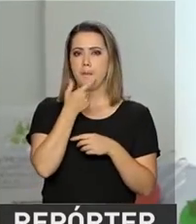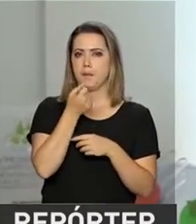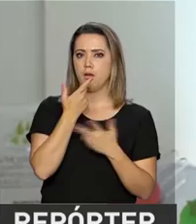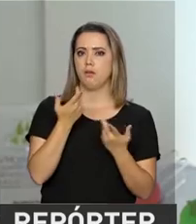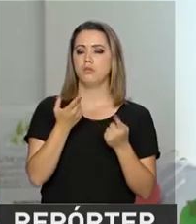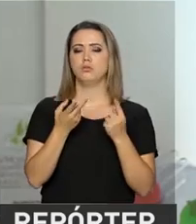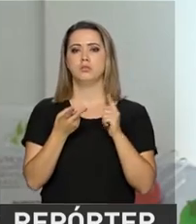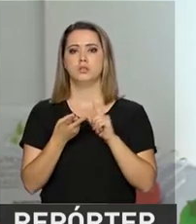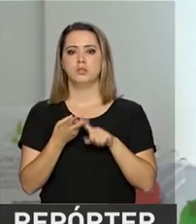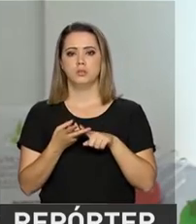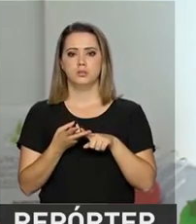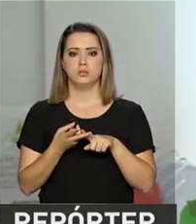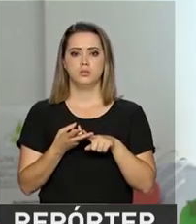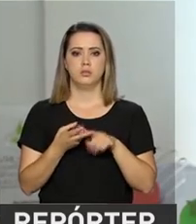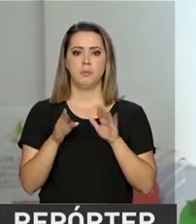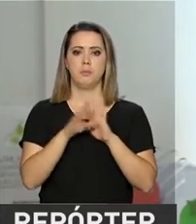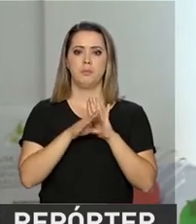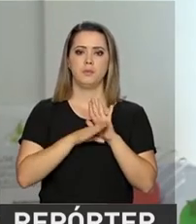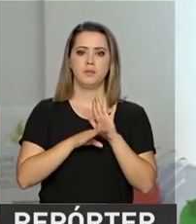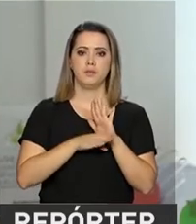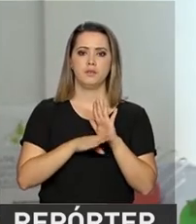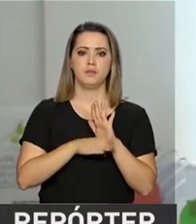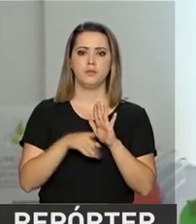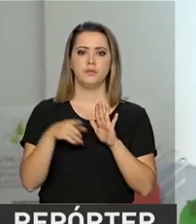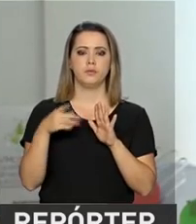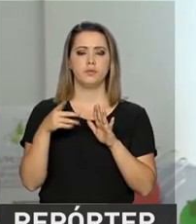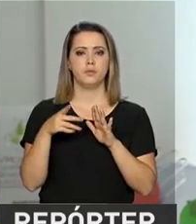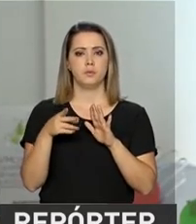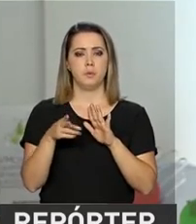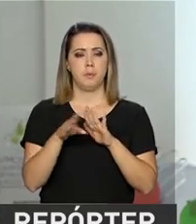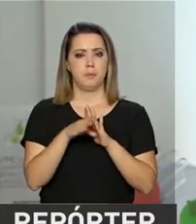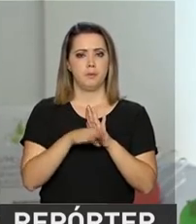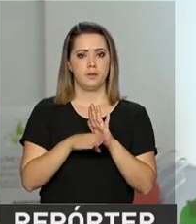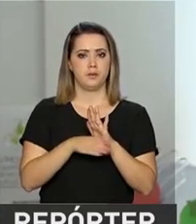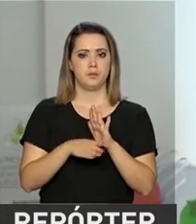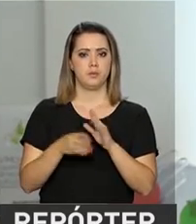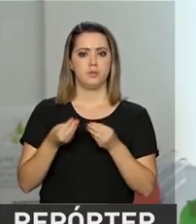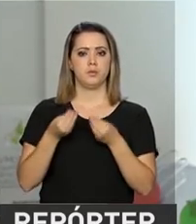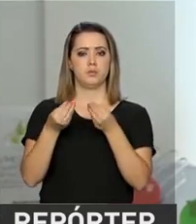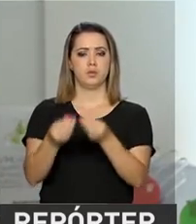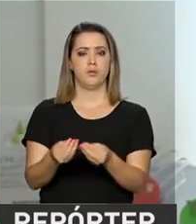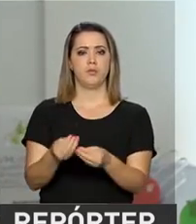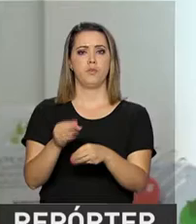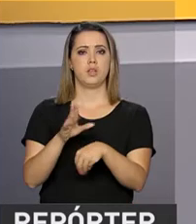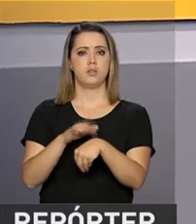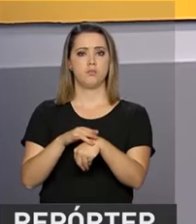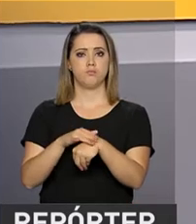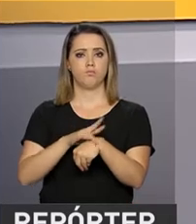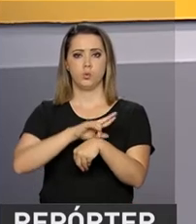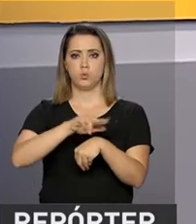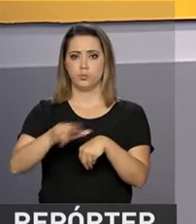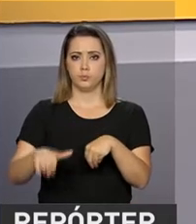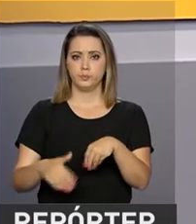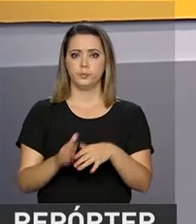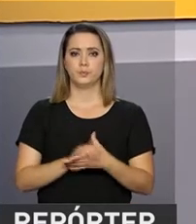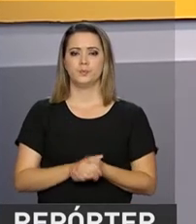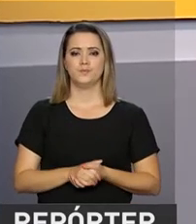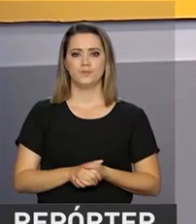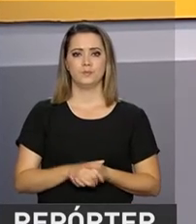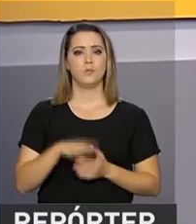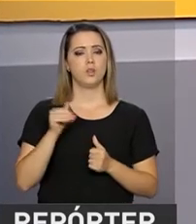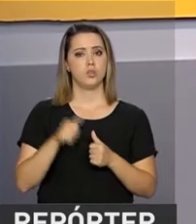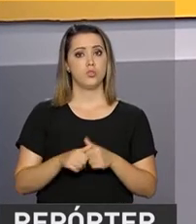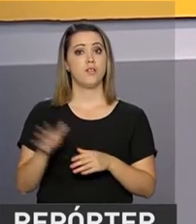que tem a questão dos programas que é dispensando os medicamentos brazil trade aberta a hipertensão e já